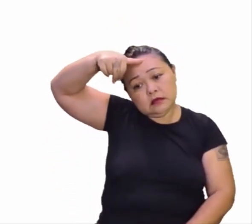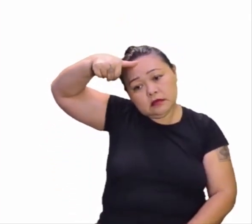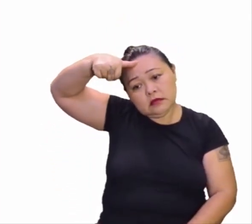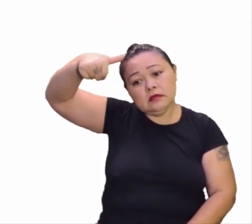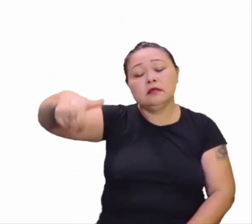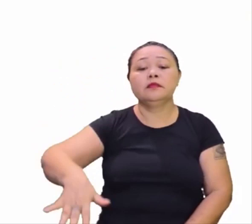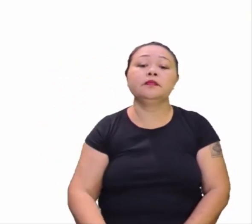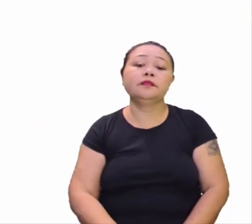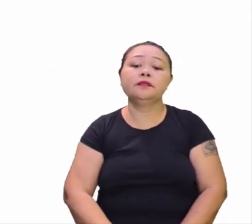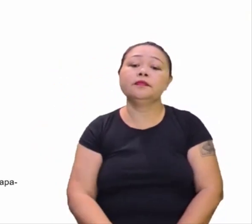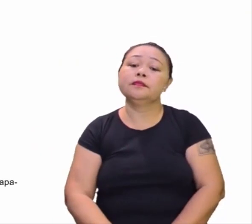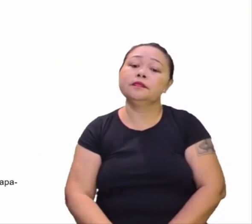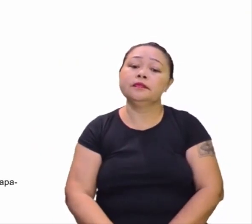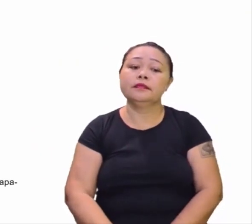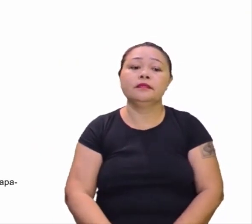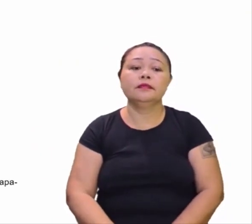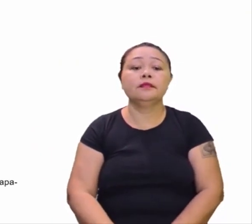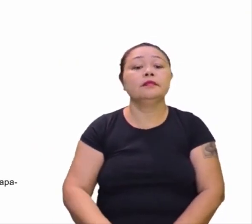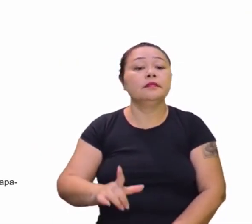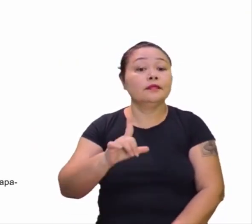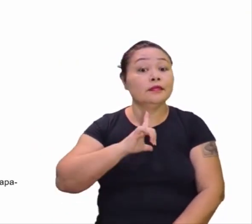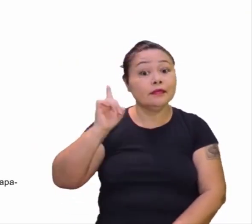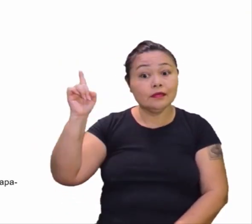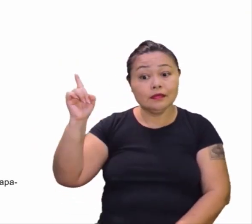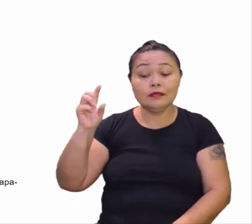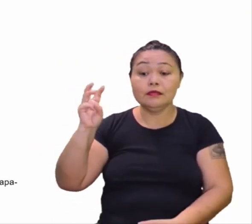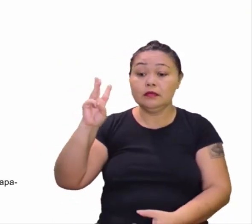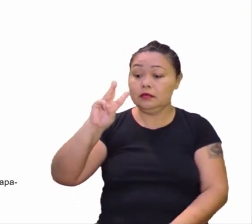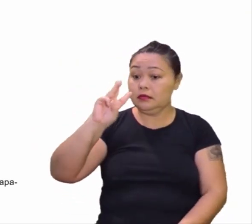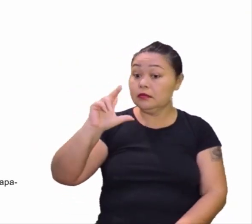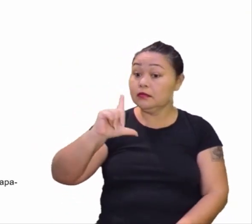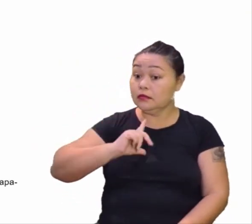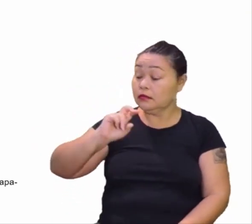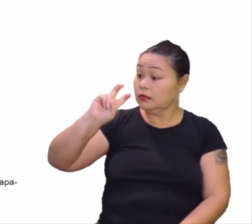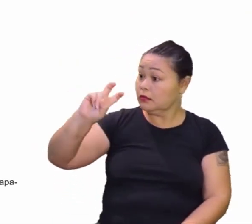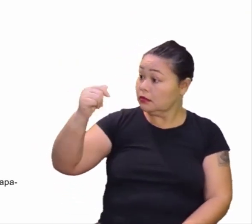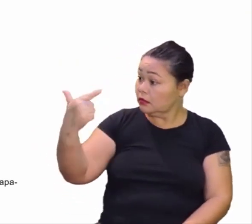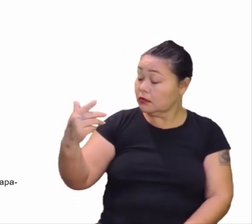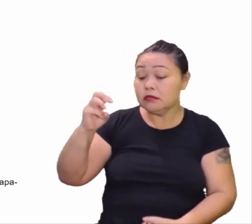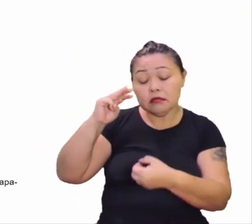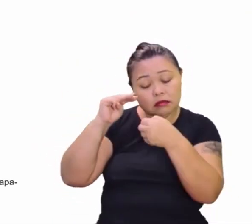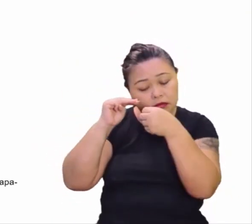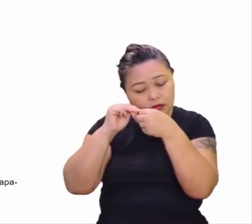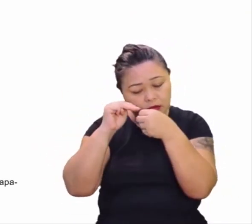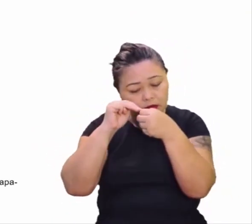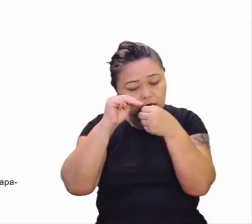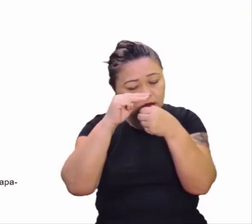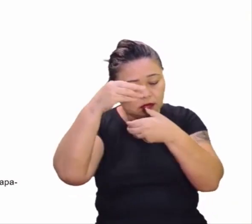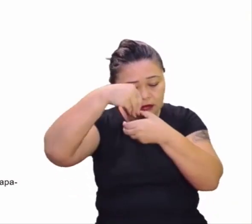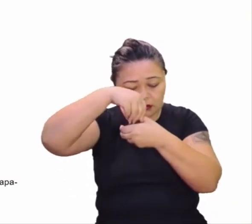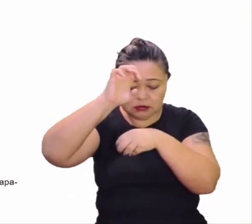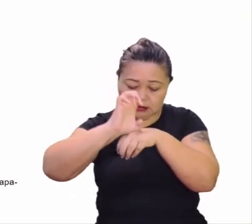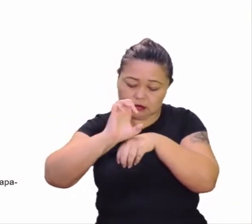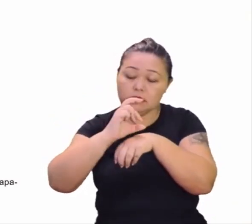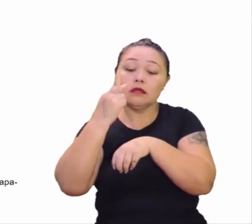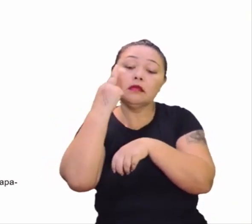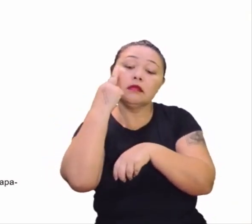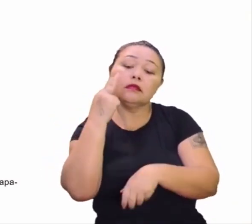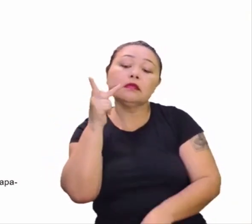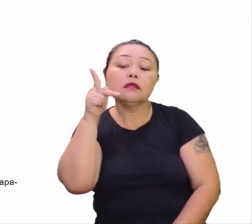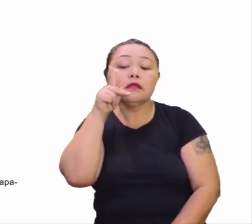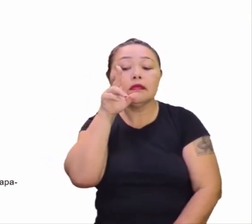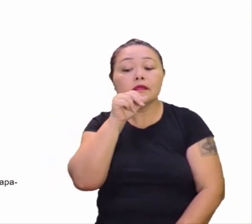bem. Exatamente. Aí nós temos aí os 52 municípios do estado de Rondônia, Porto Velho,